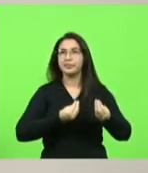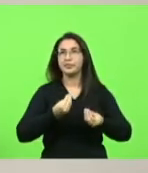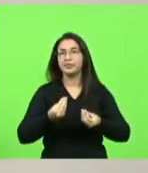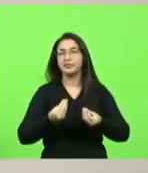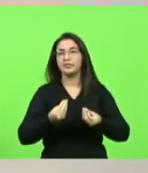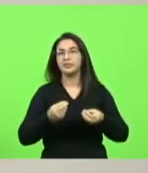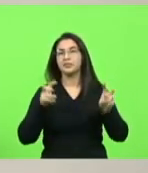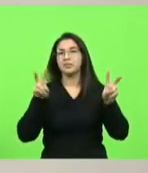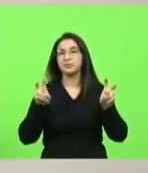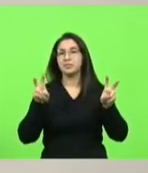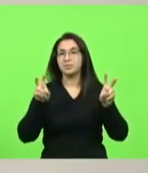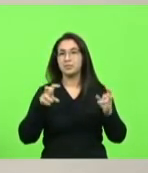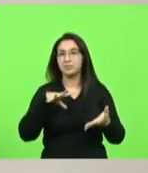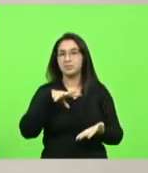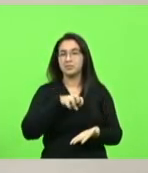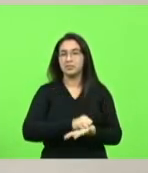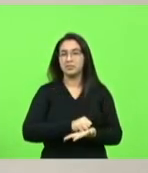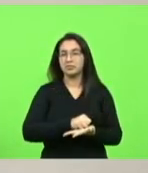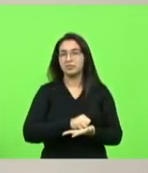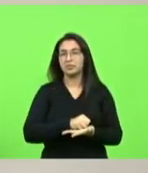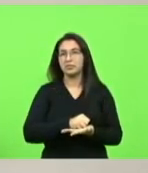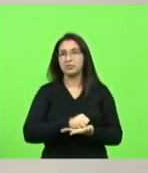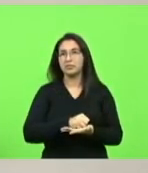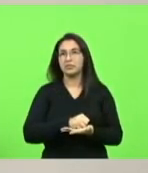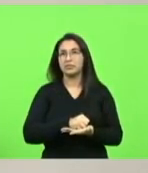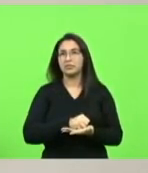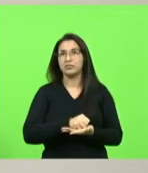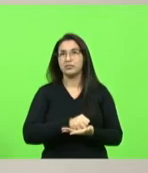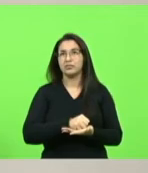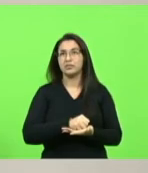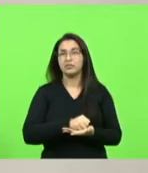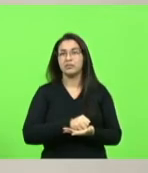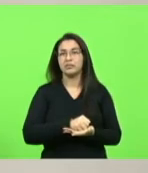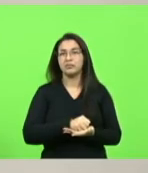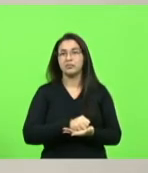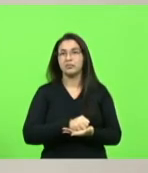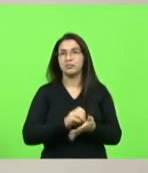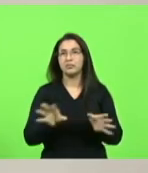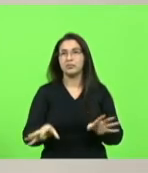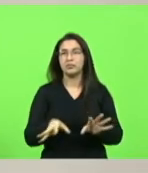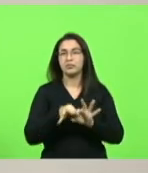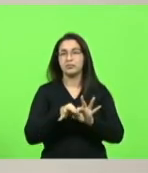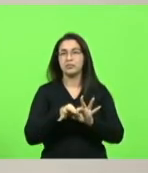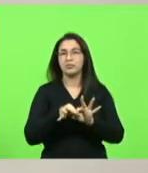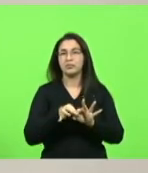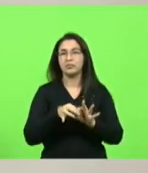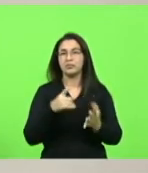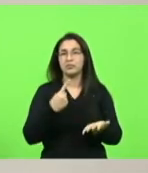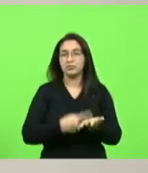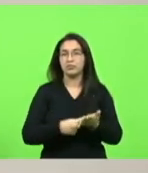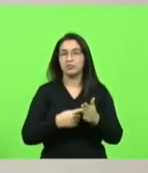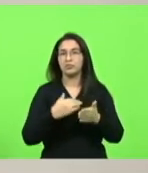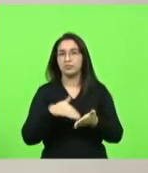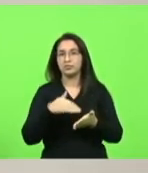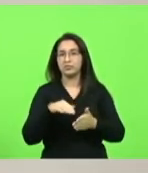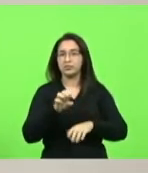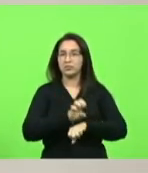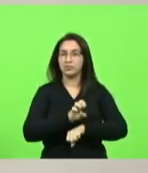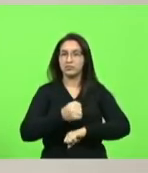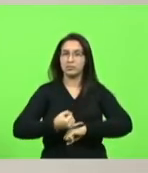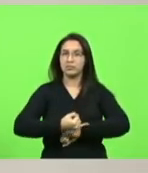termo de contrato de contratação integrada firmada entre a secretaria do estado da